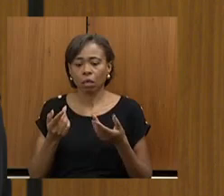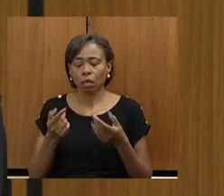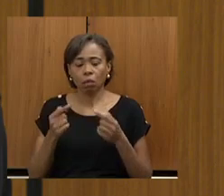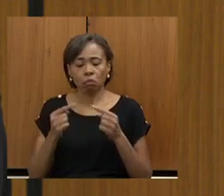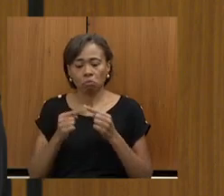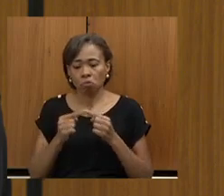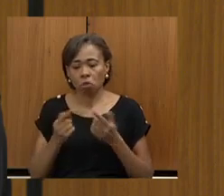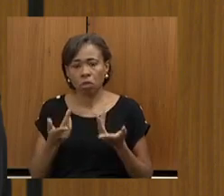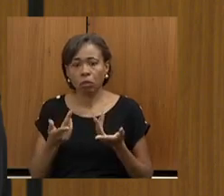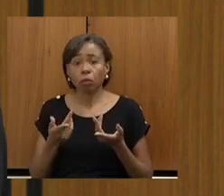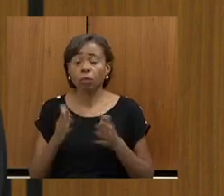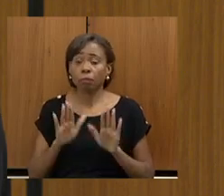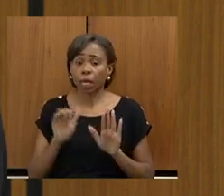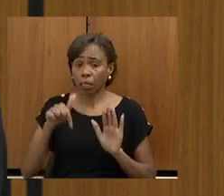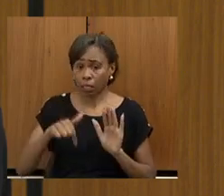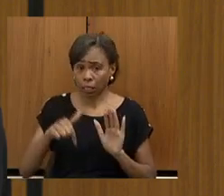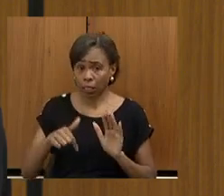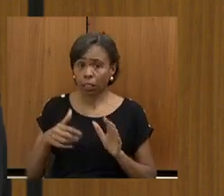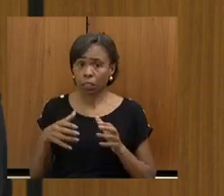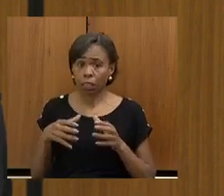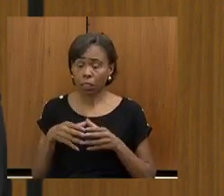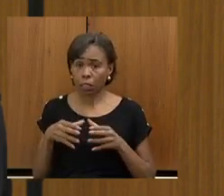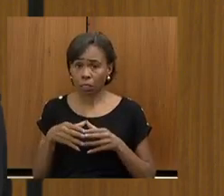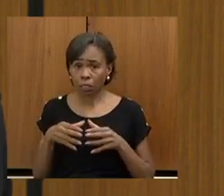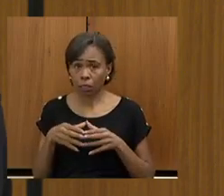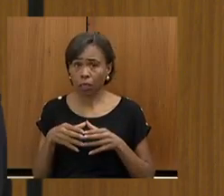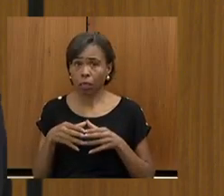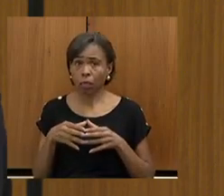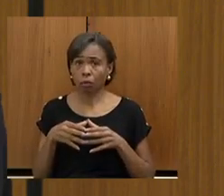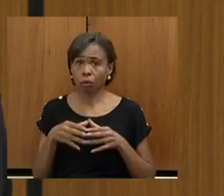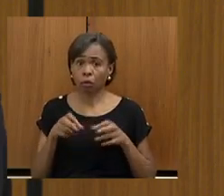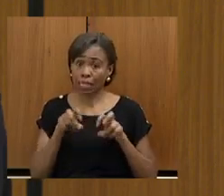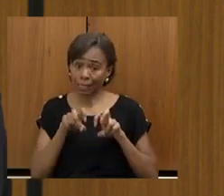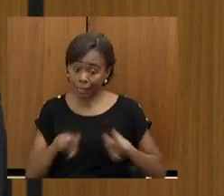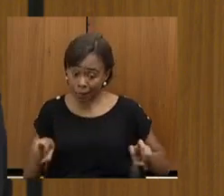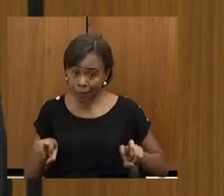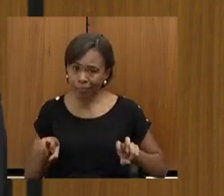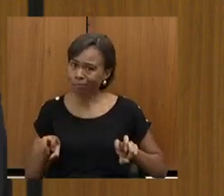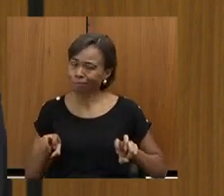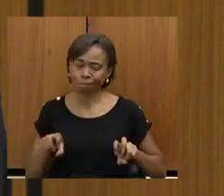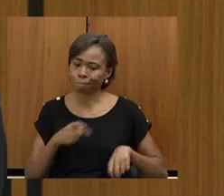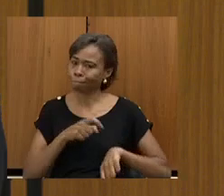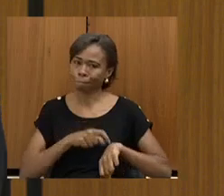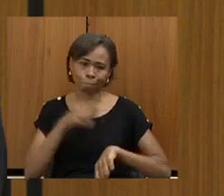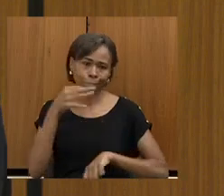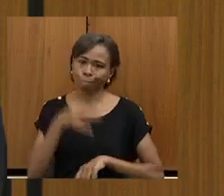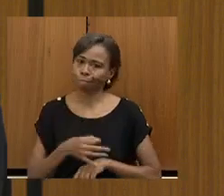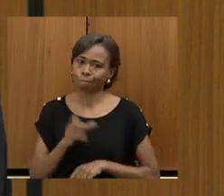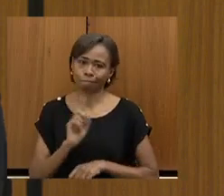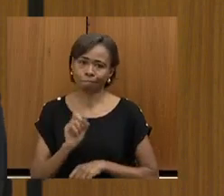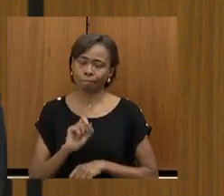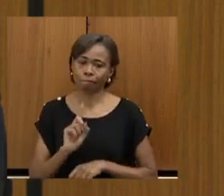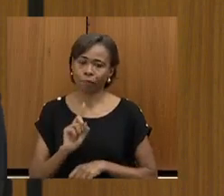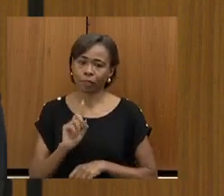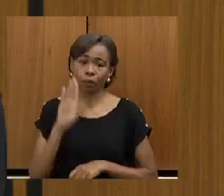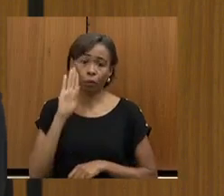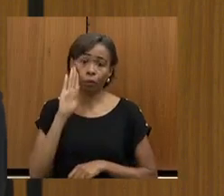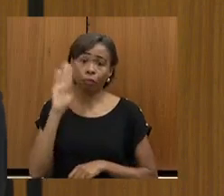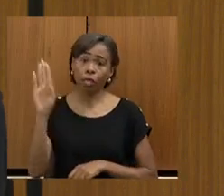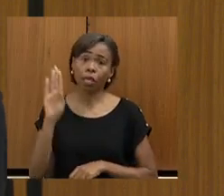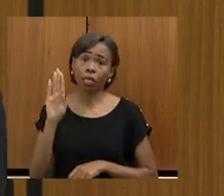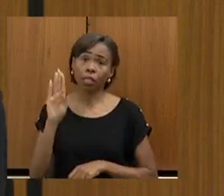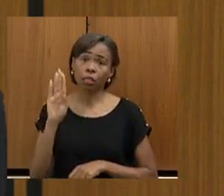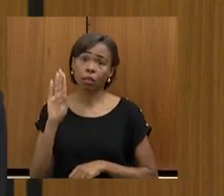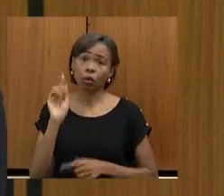nessa sessão, nessa sentada, acreditamos que não seja o momento adequado, principalmente para